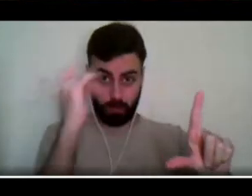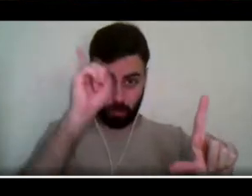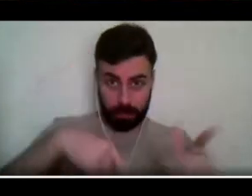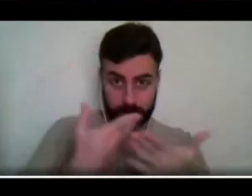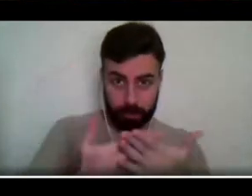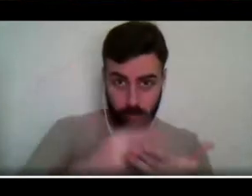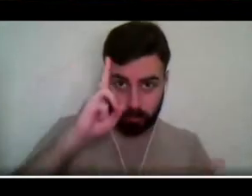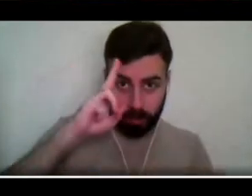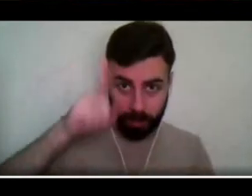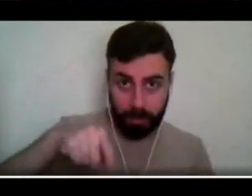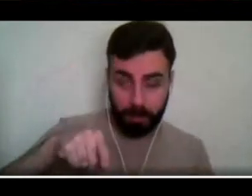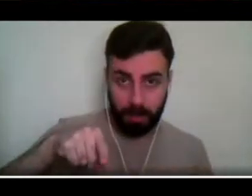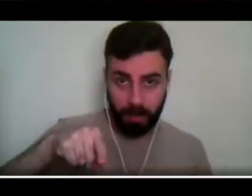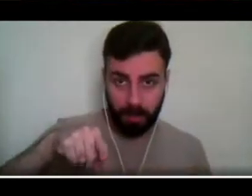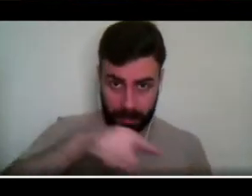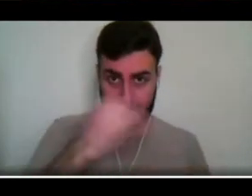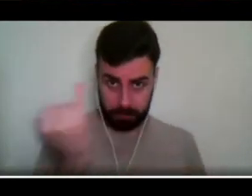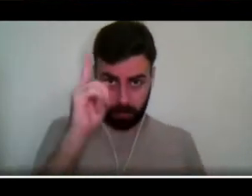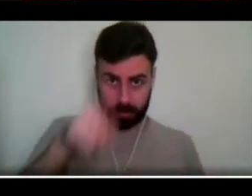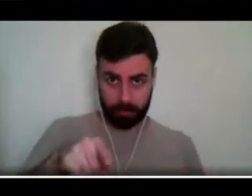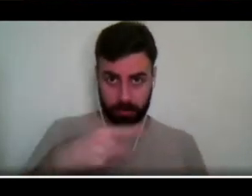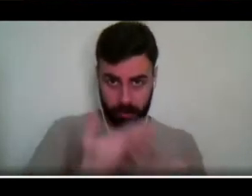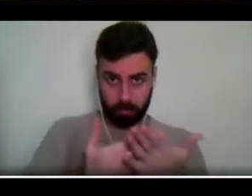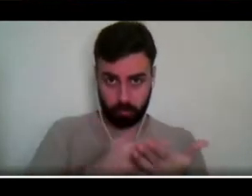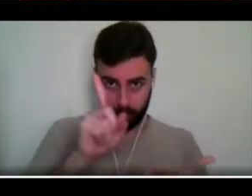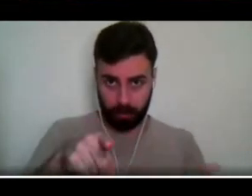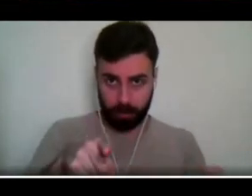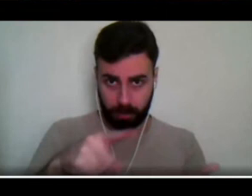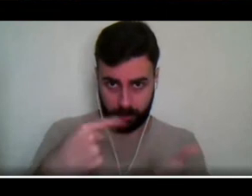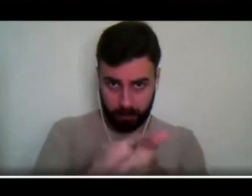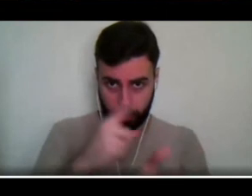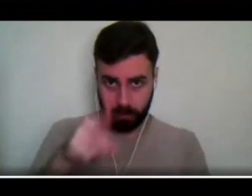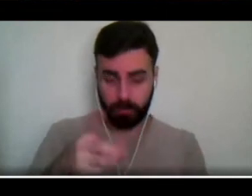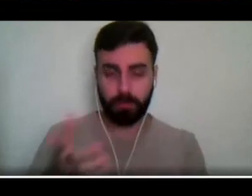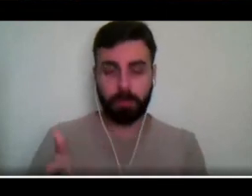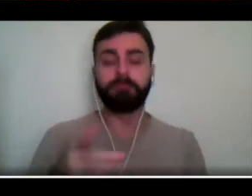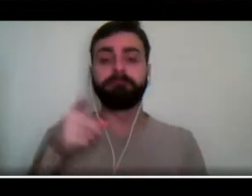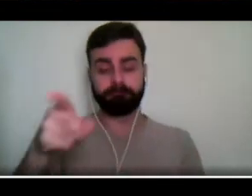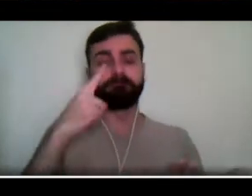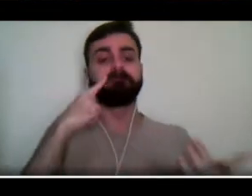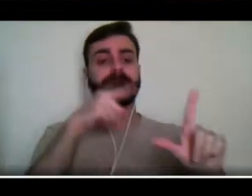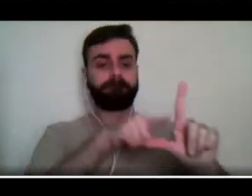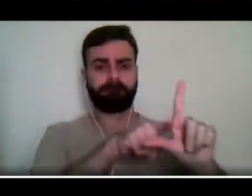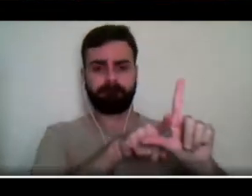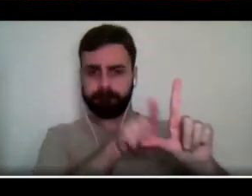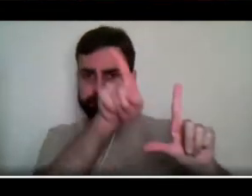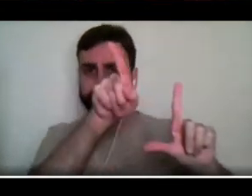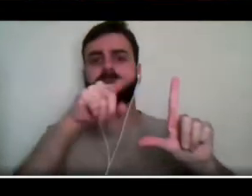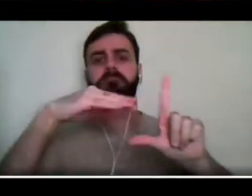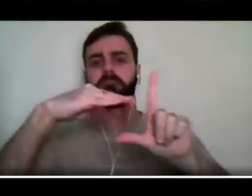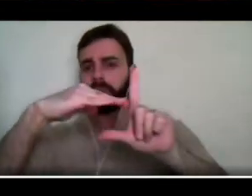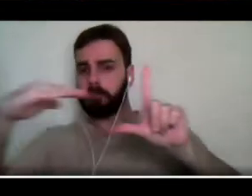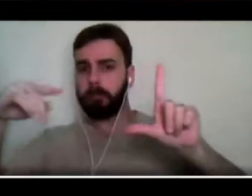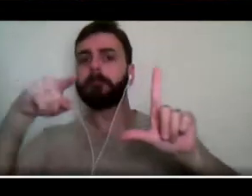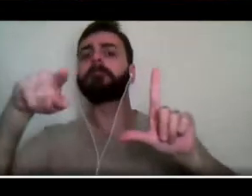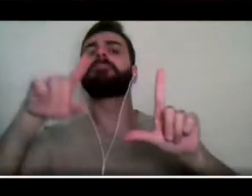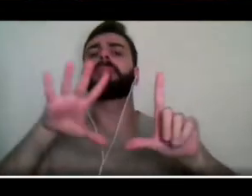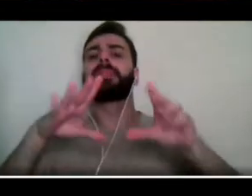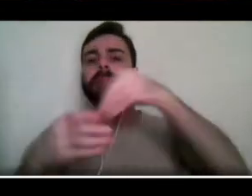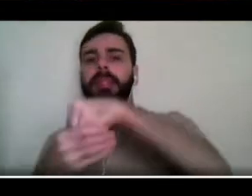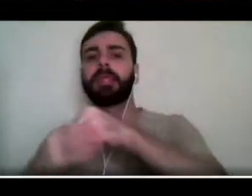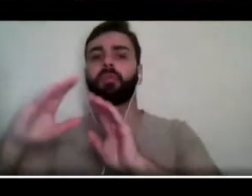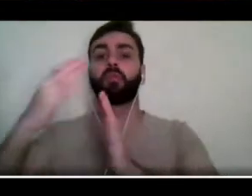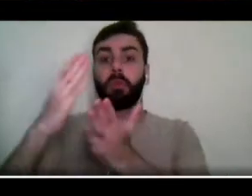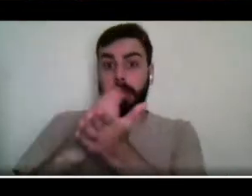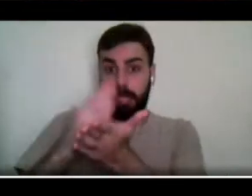Esses gráficos, eles estão discutidos no livro e eles servem para movimento de projétil.